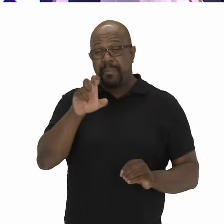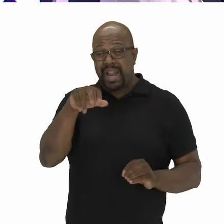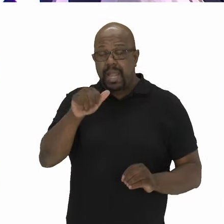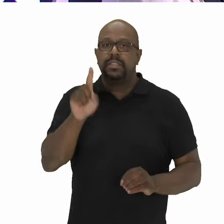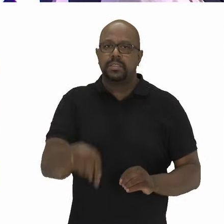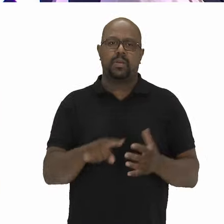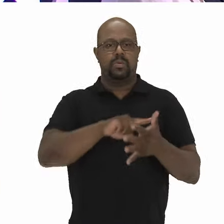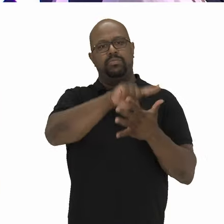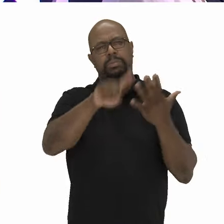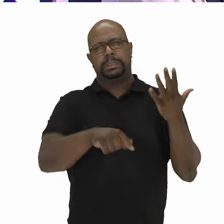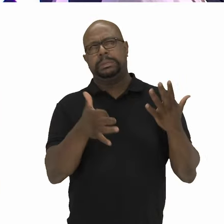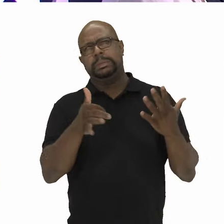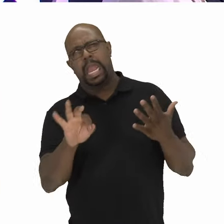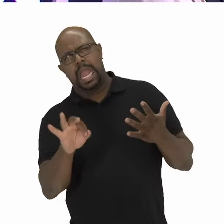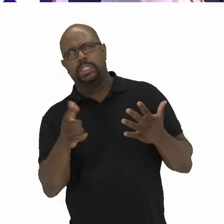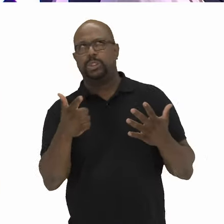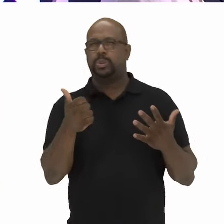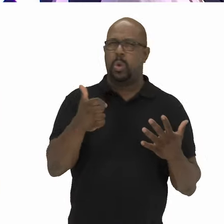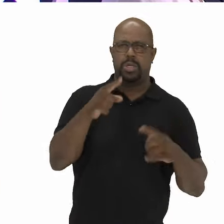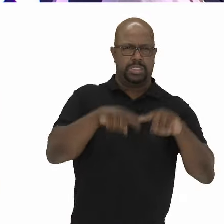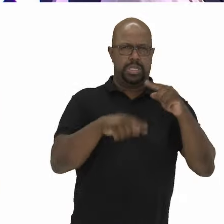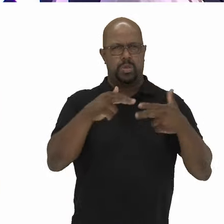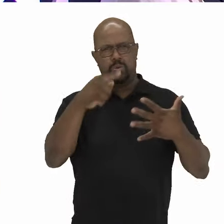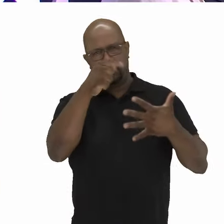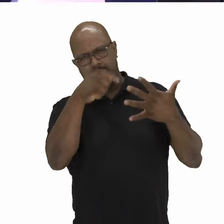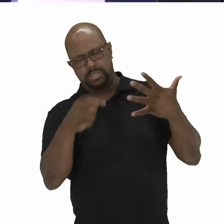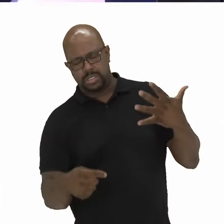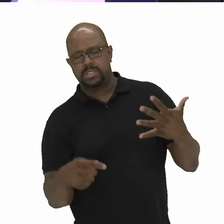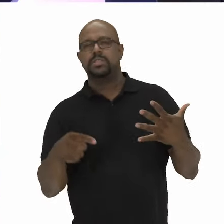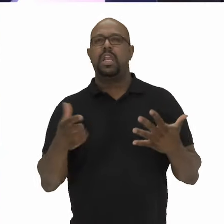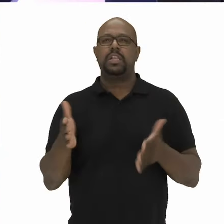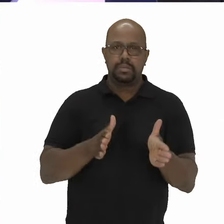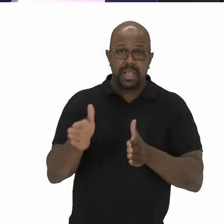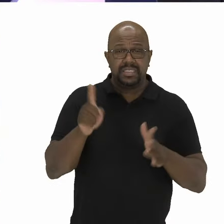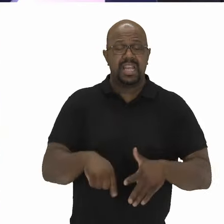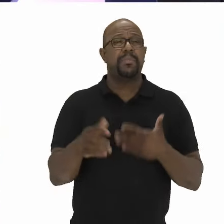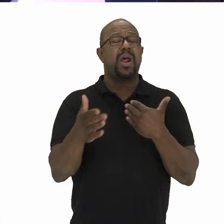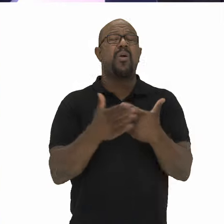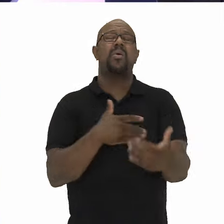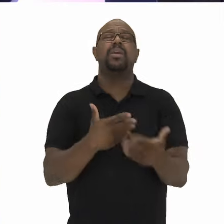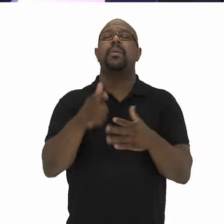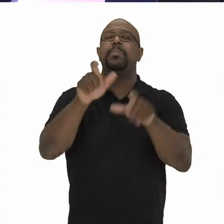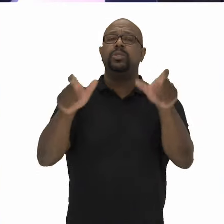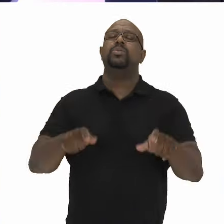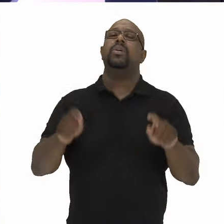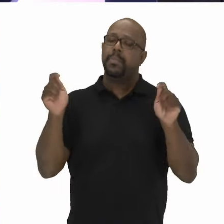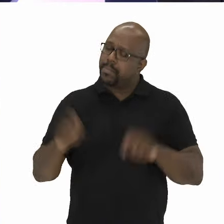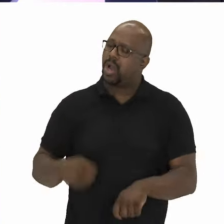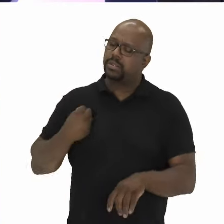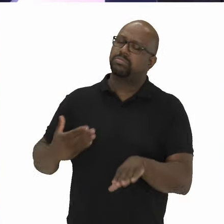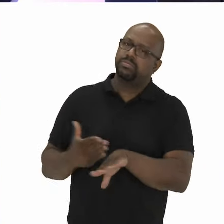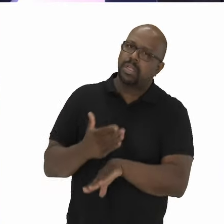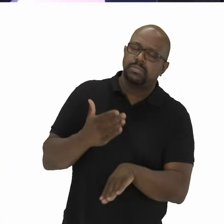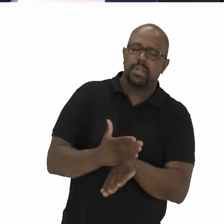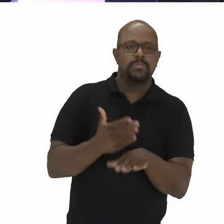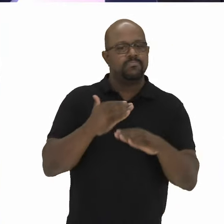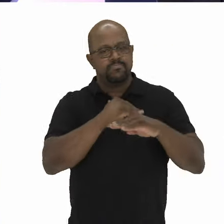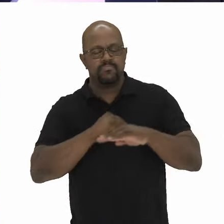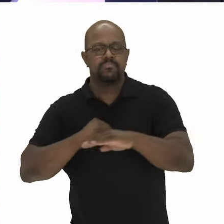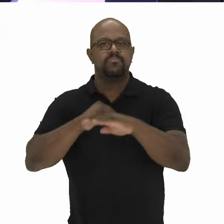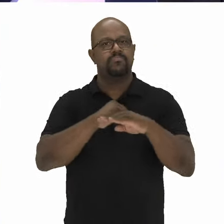plena acessibilidade são 10 recursos são 12 recursos de acessibilidade é tudo que existe para que qualquer pessoa possa participar